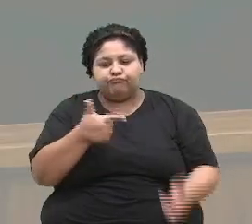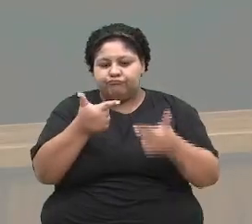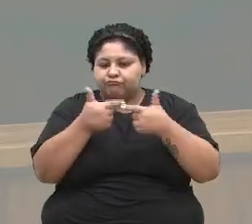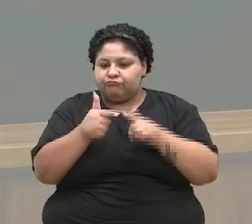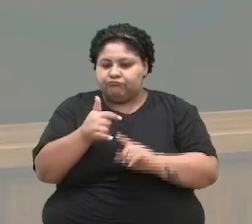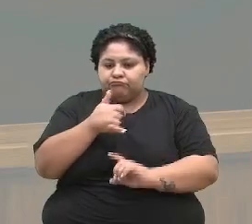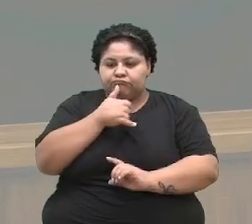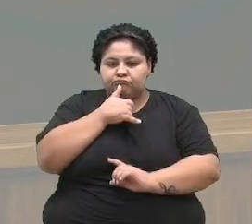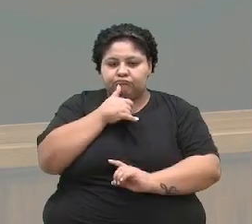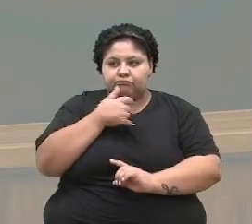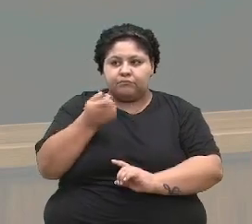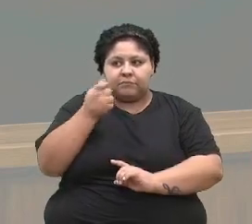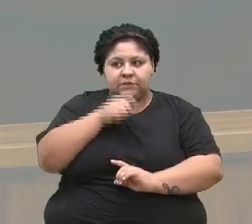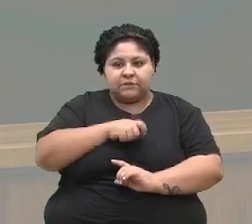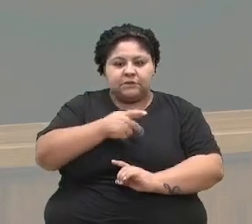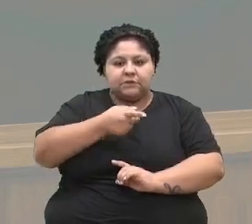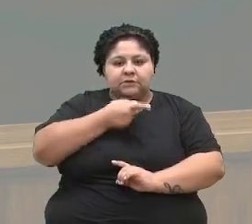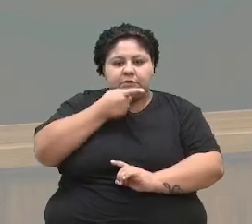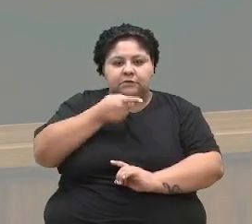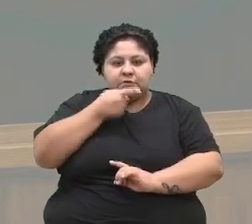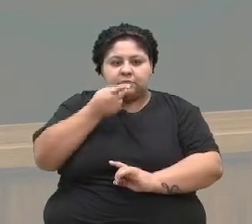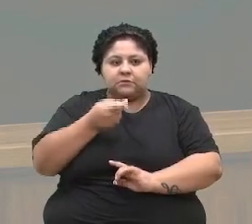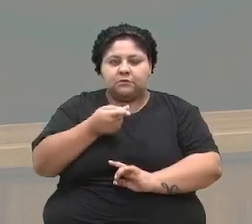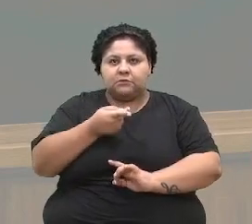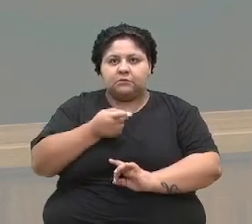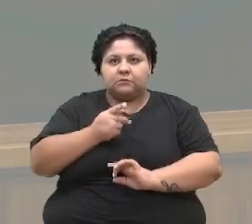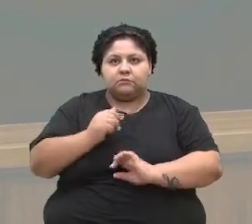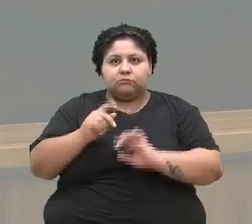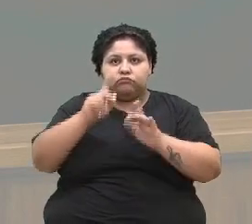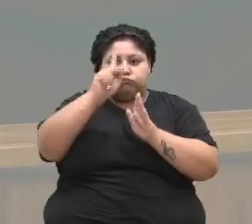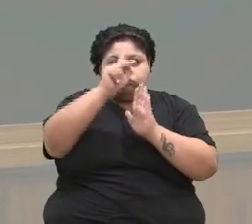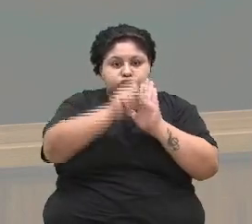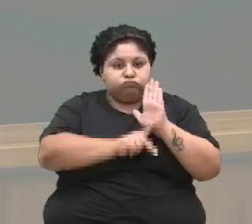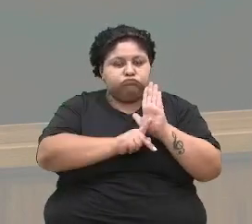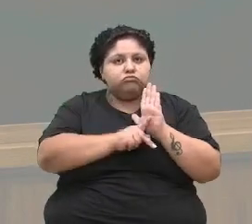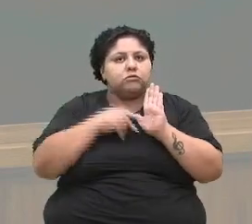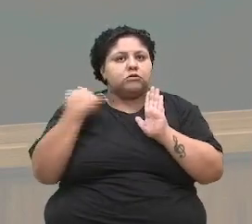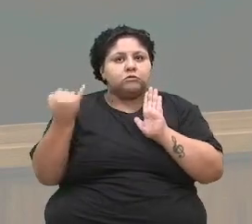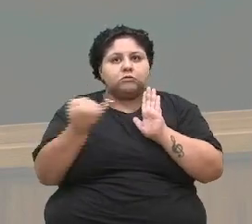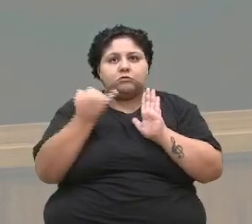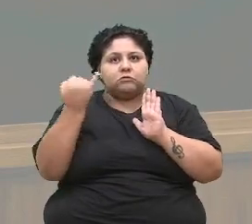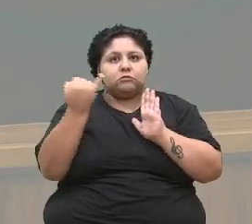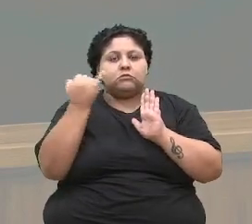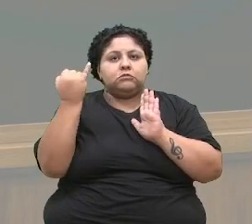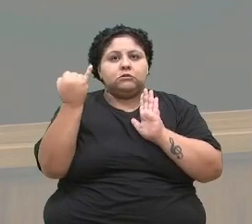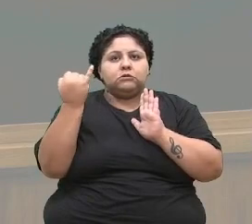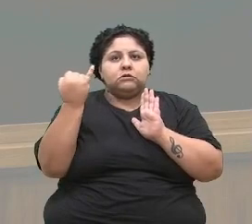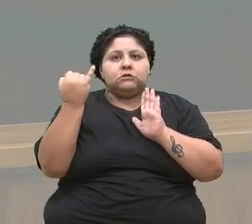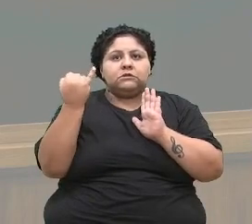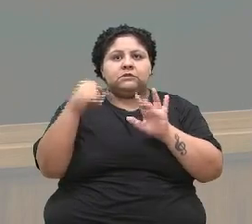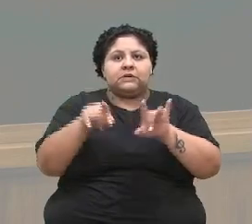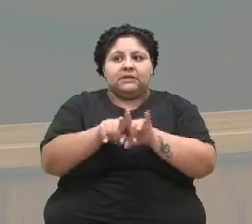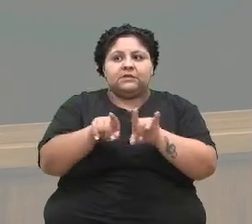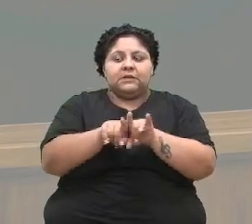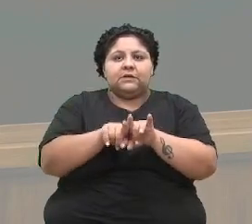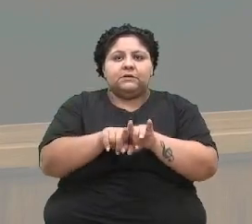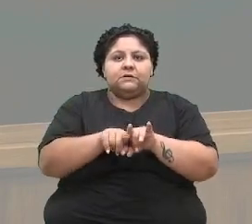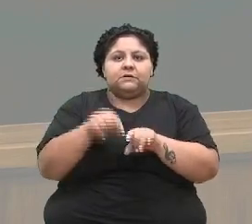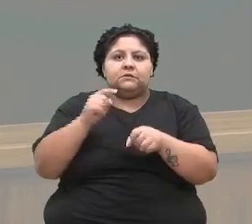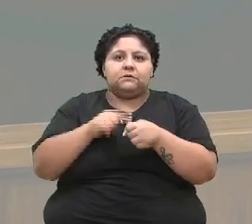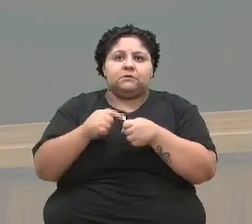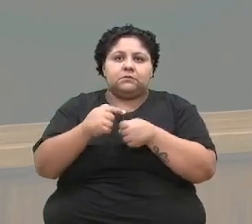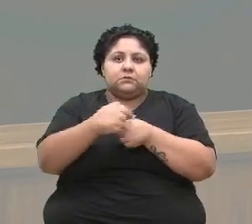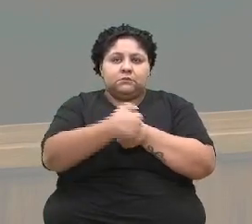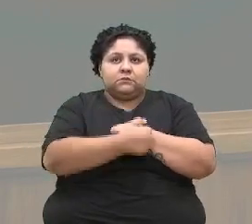deixar de falar o quanto um projeto de tamanha envergadura, tão importante para a nossa cidade, em que pese a